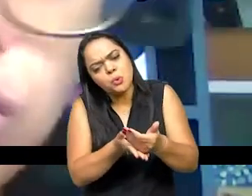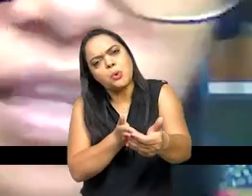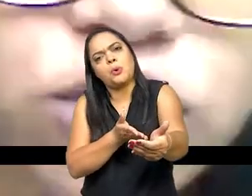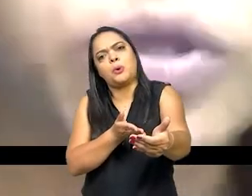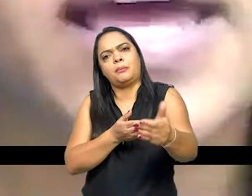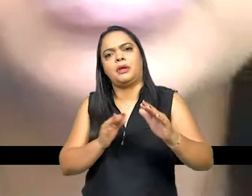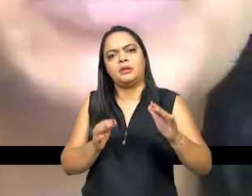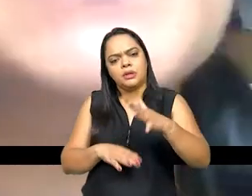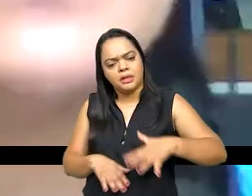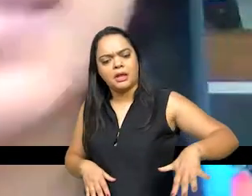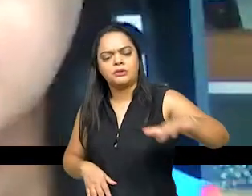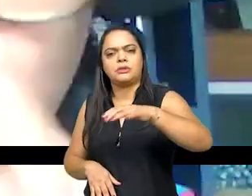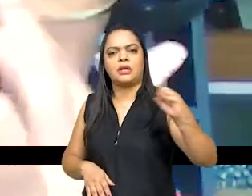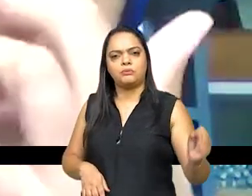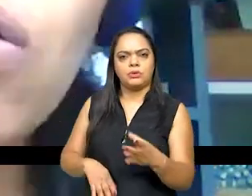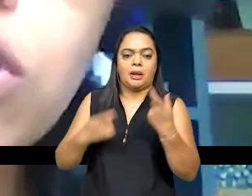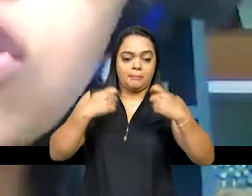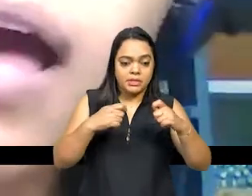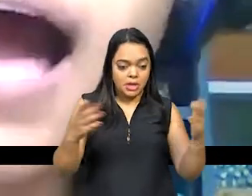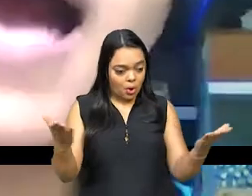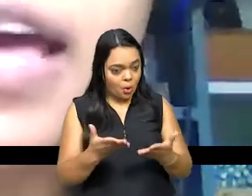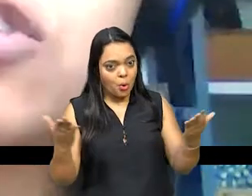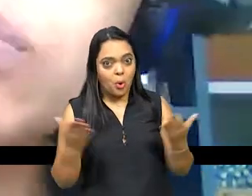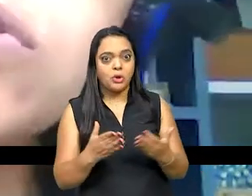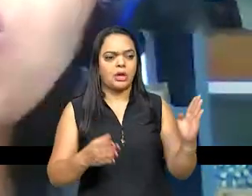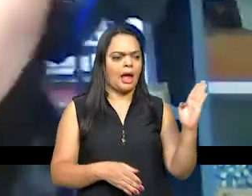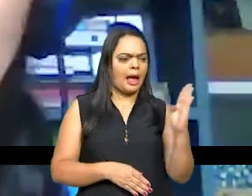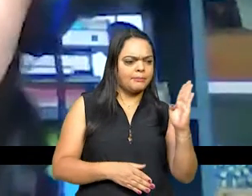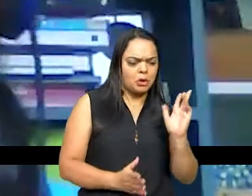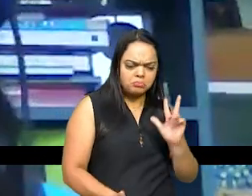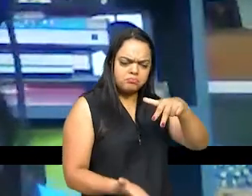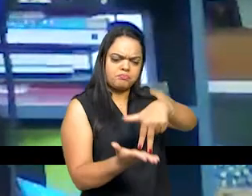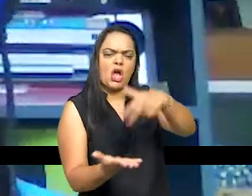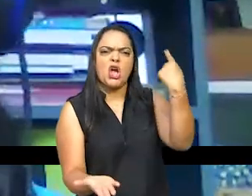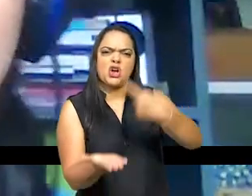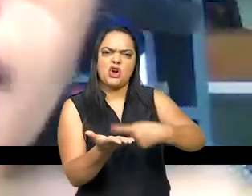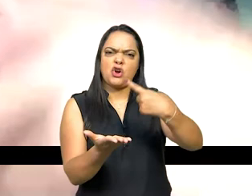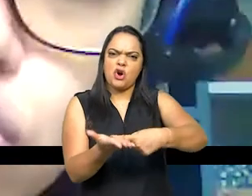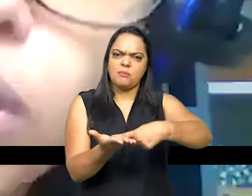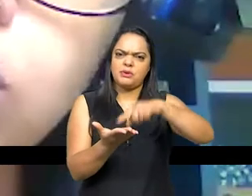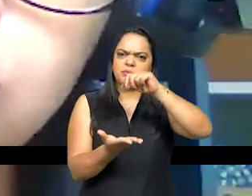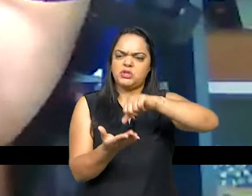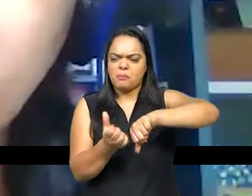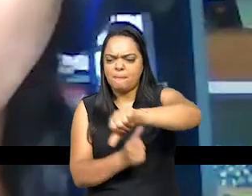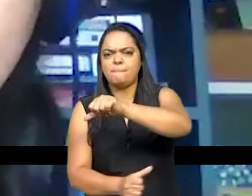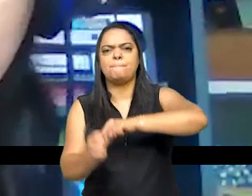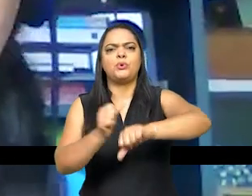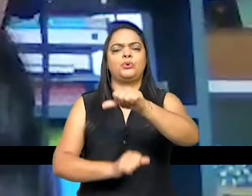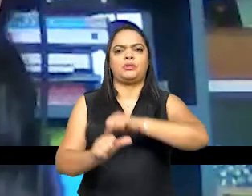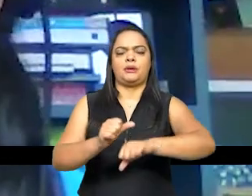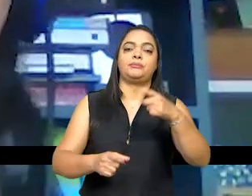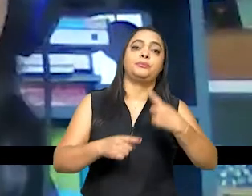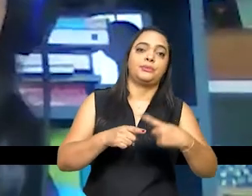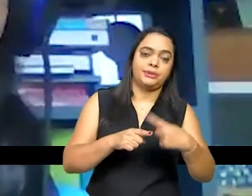na sociedade moderna, para mim ela tem que ser chamada hoje a reassumir o seu compromisso de desconstruir o que ela ajudou a construir. Por